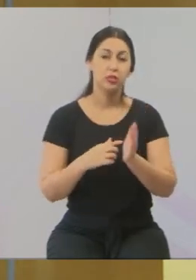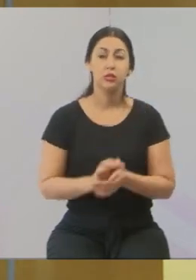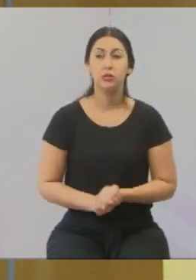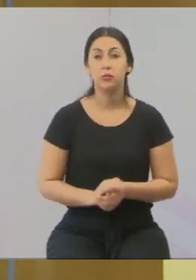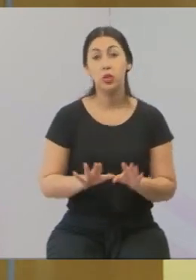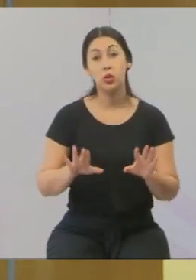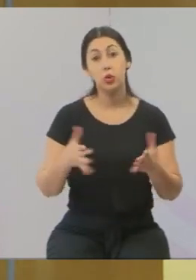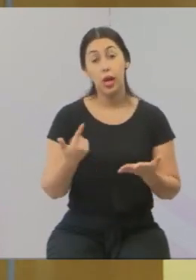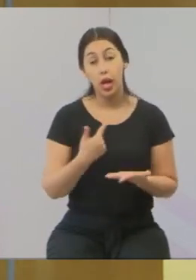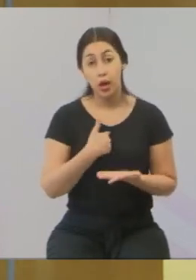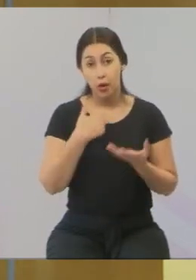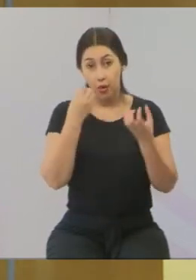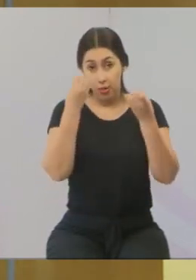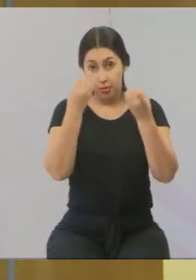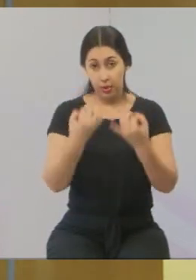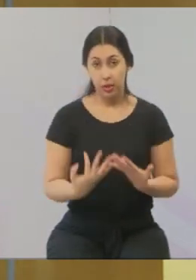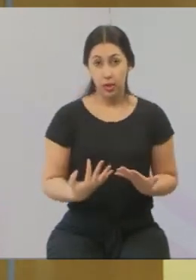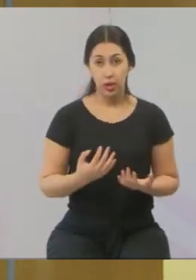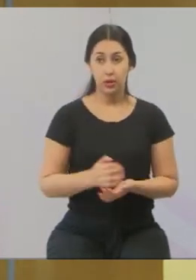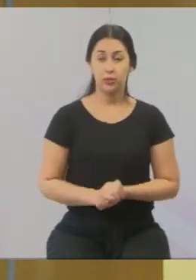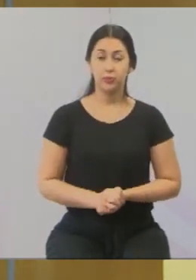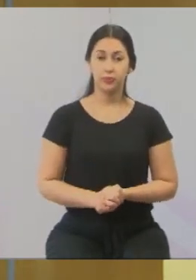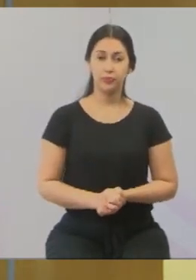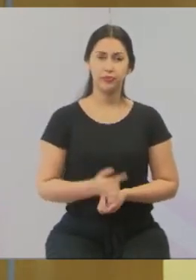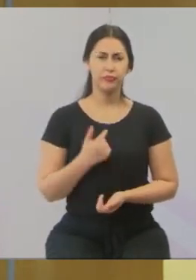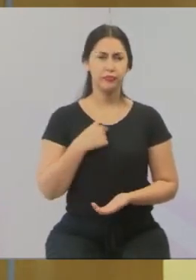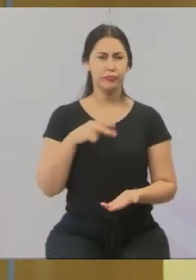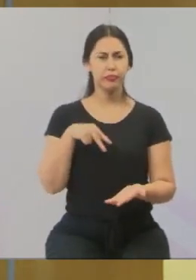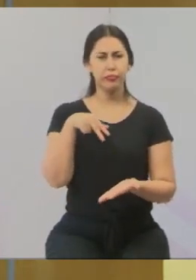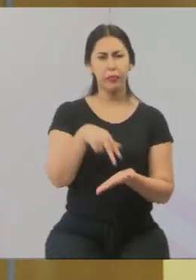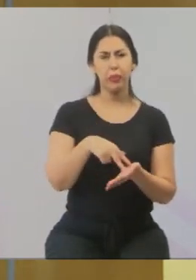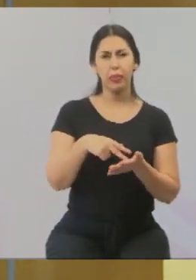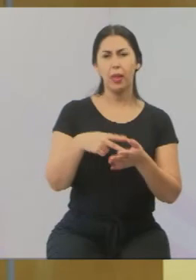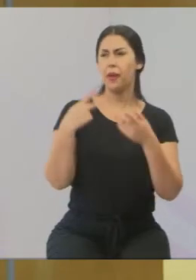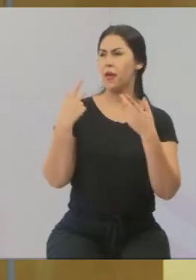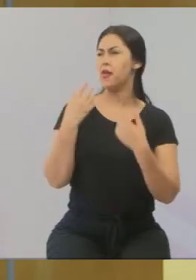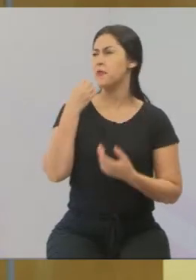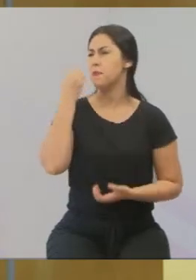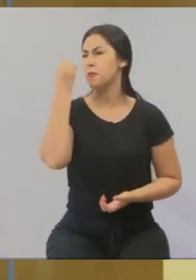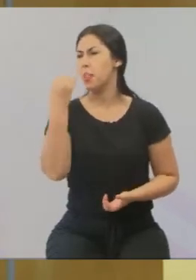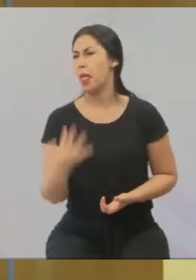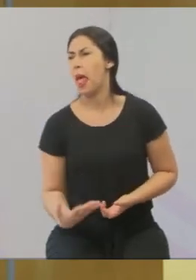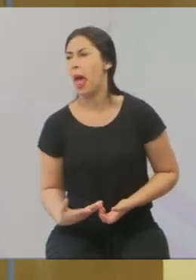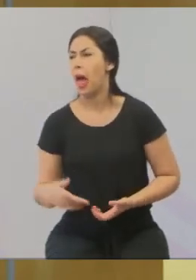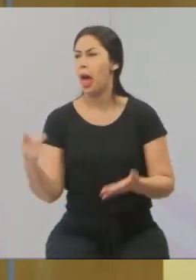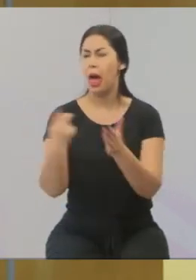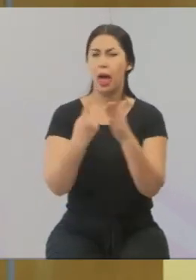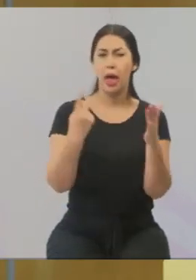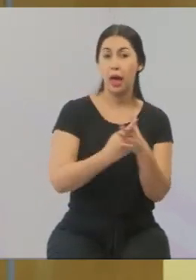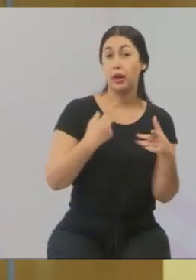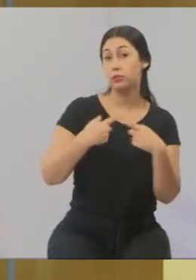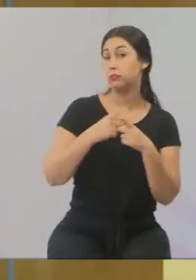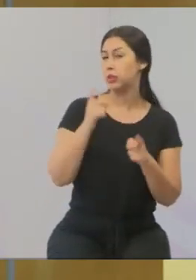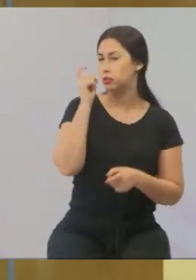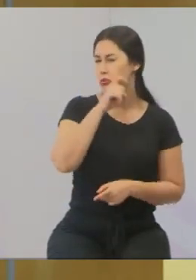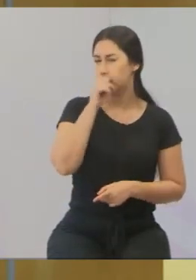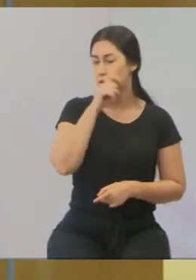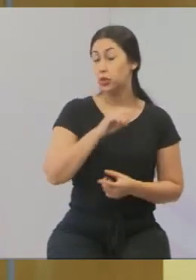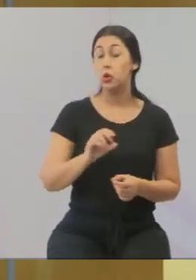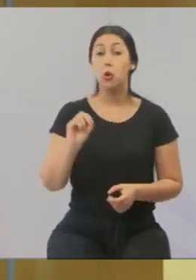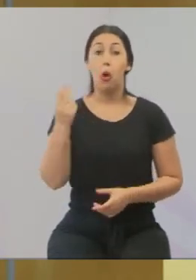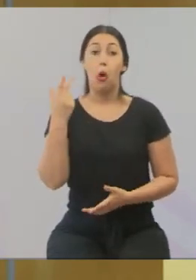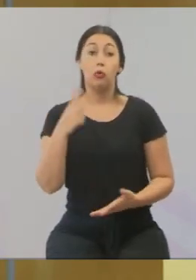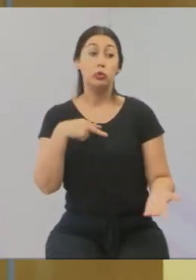eu disse, de novo, não adianta eu subir aqui e dizer que está tudo errado, sendo que as coisas não estão, ou subir aqui e